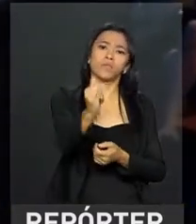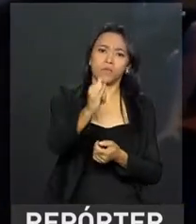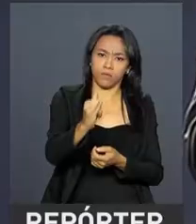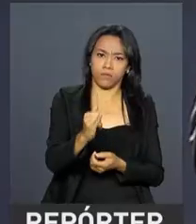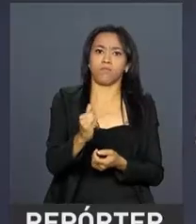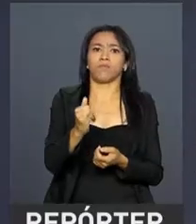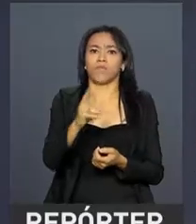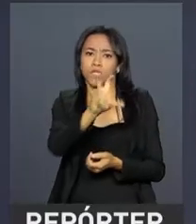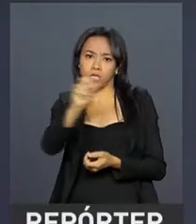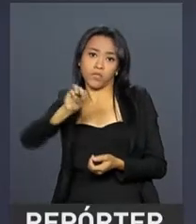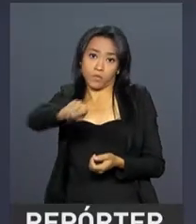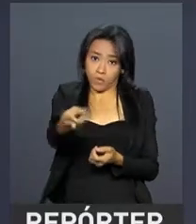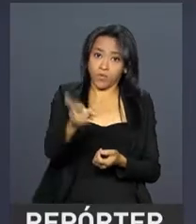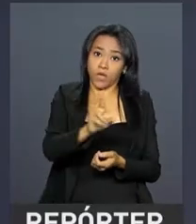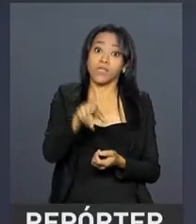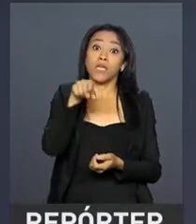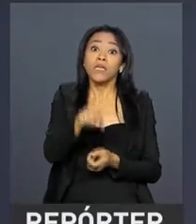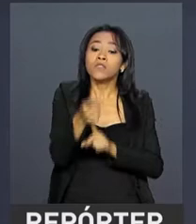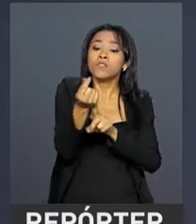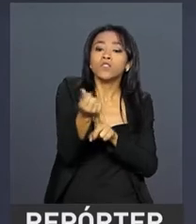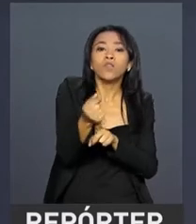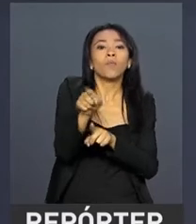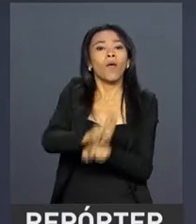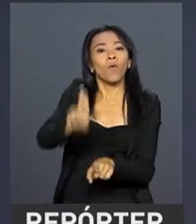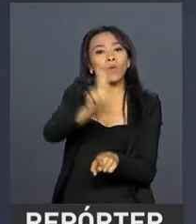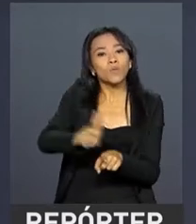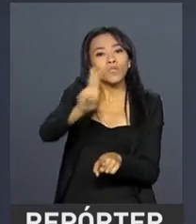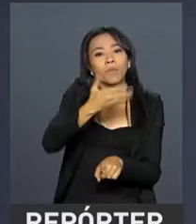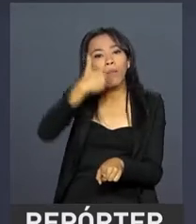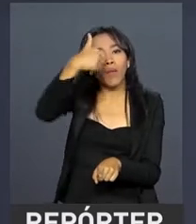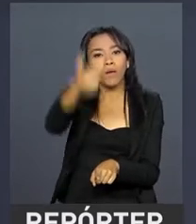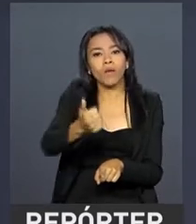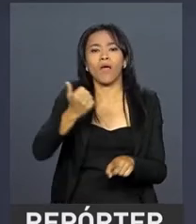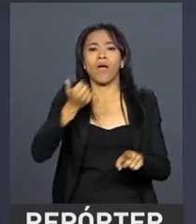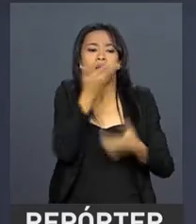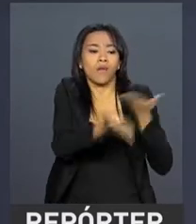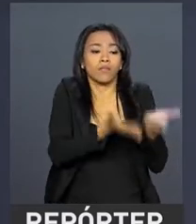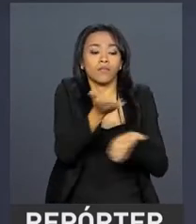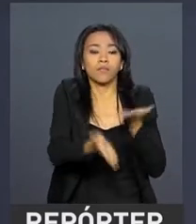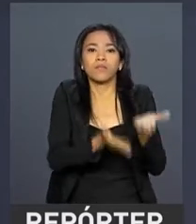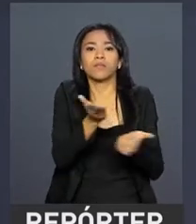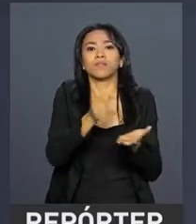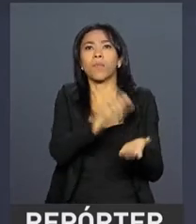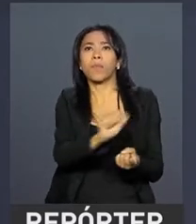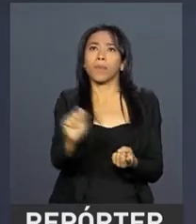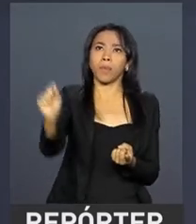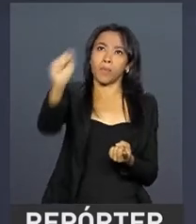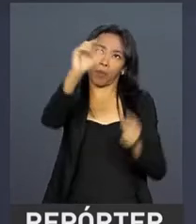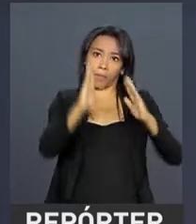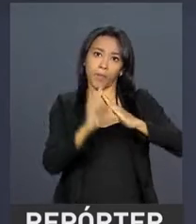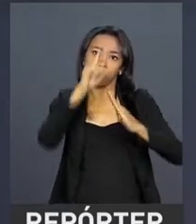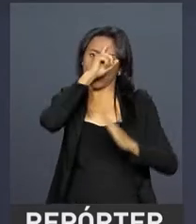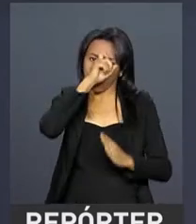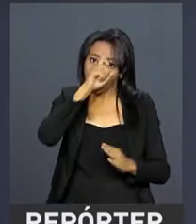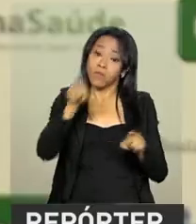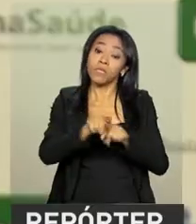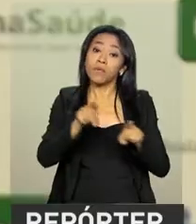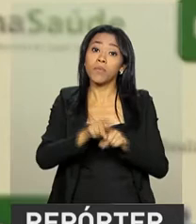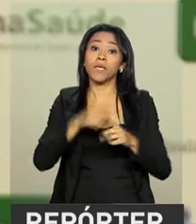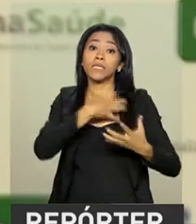em dinheiro usado para melhorar a atenção básica nos postos de saúde e procedimentos de alta complexidade como transplantes